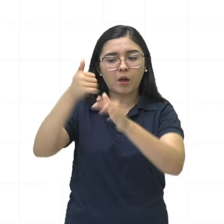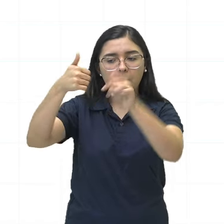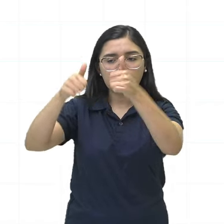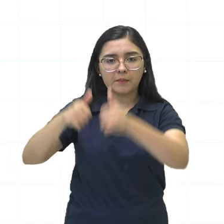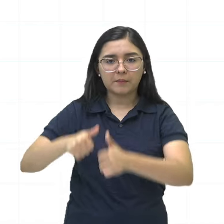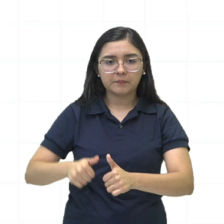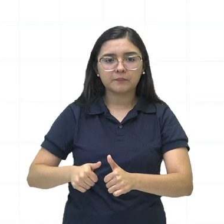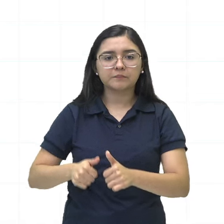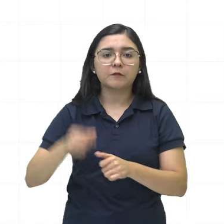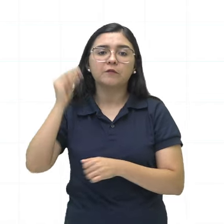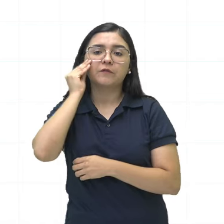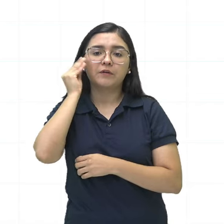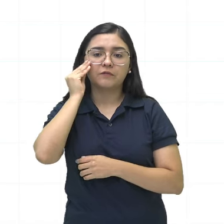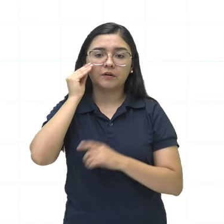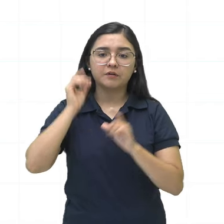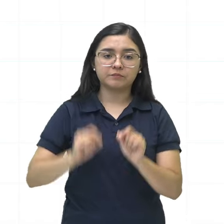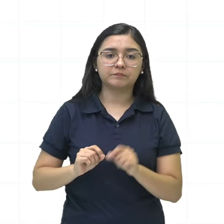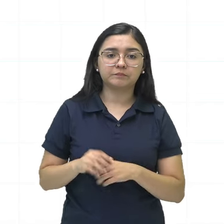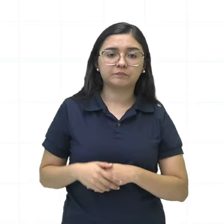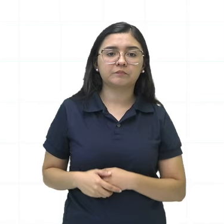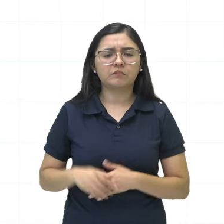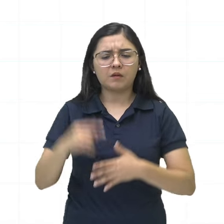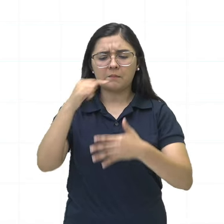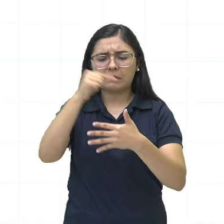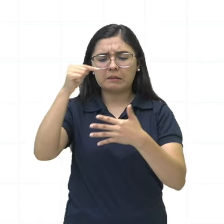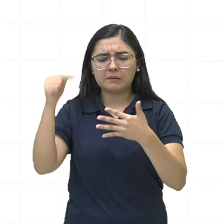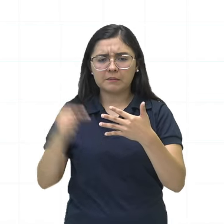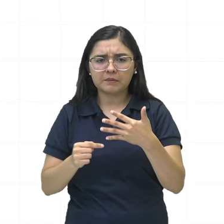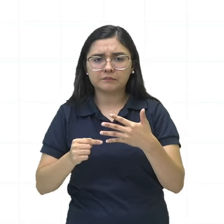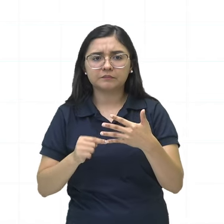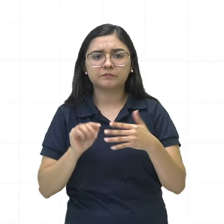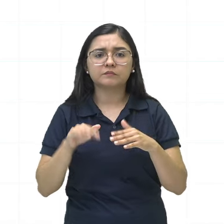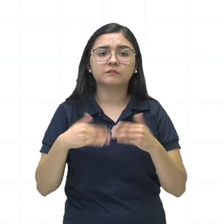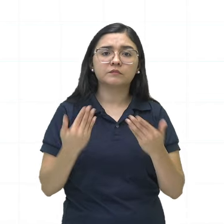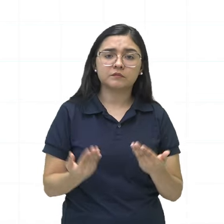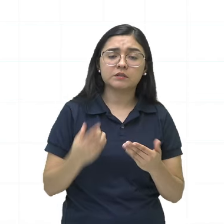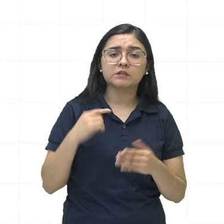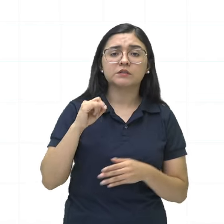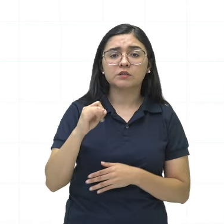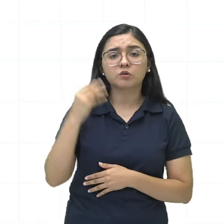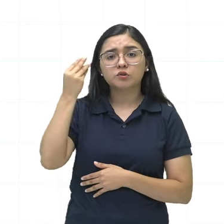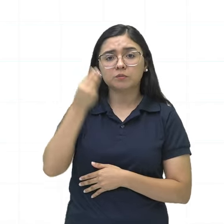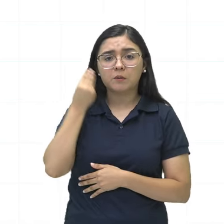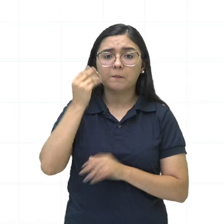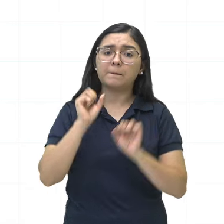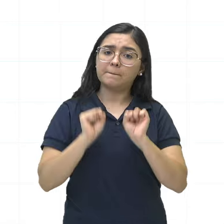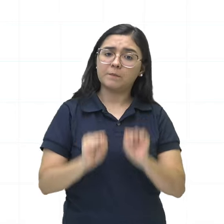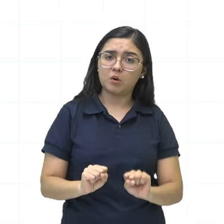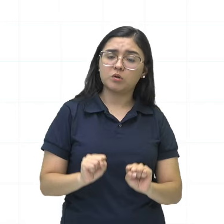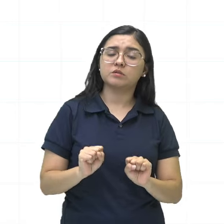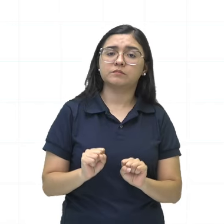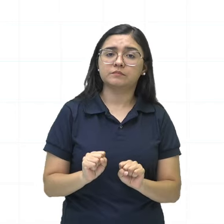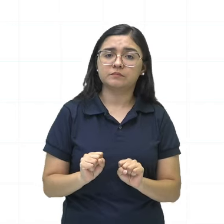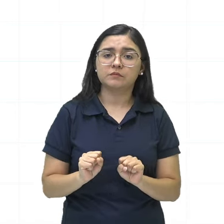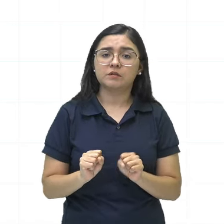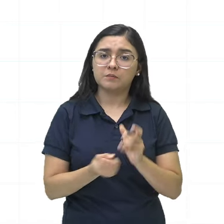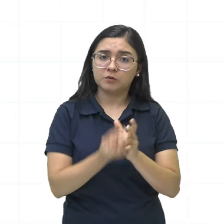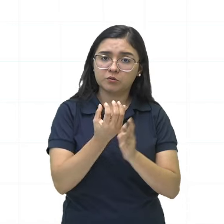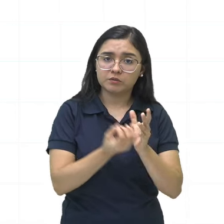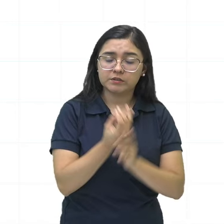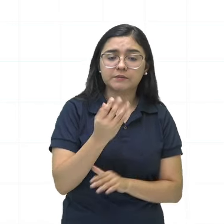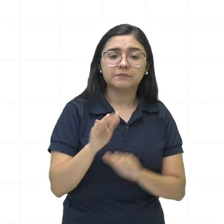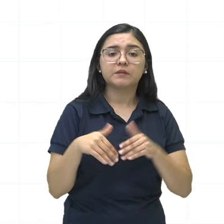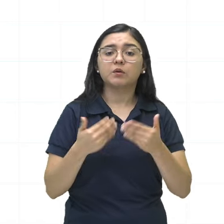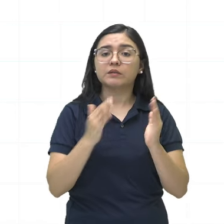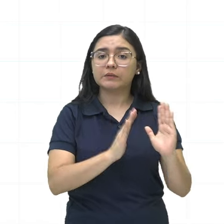aqui são verificadas as condições para que um determinado experimento possa ser reproduzido. Então, é nessa